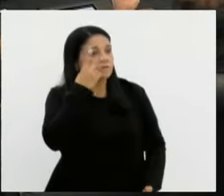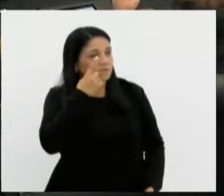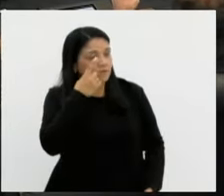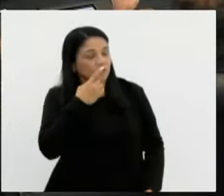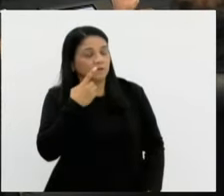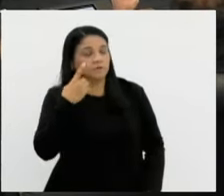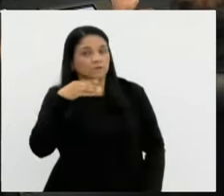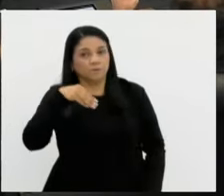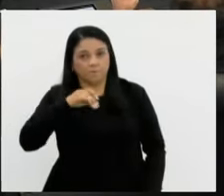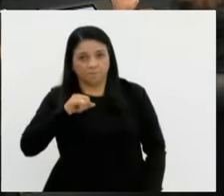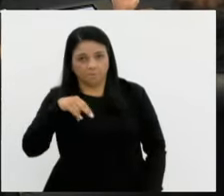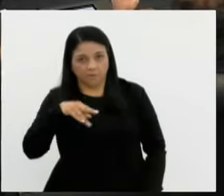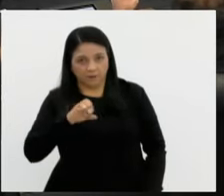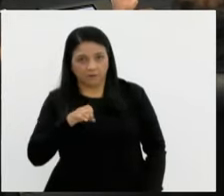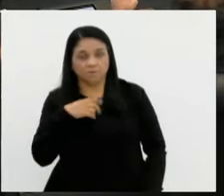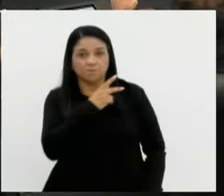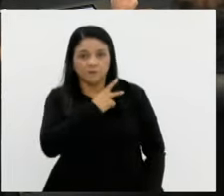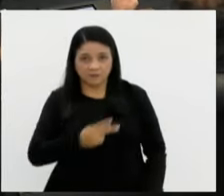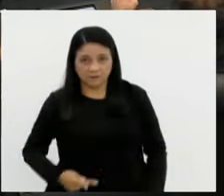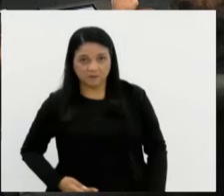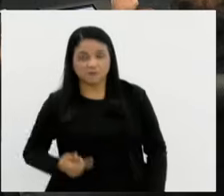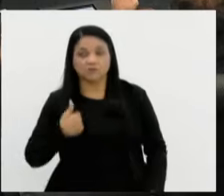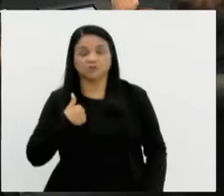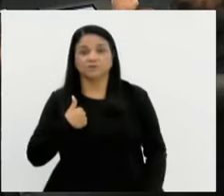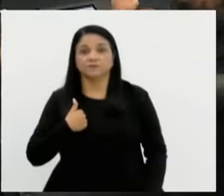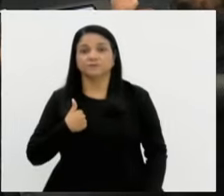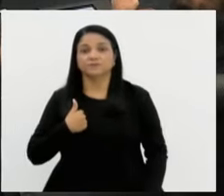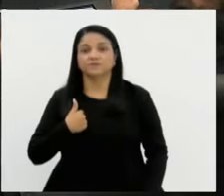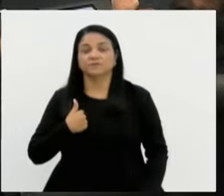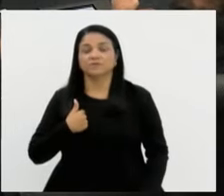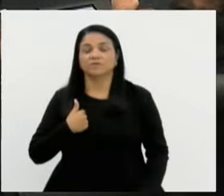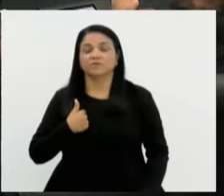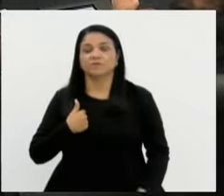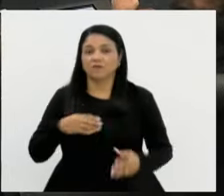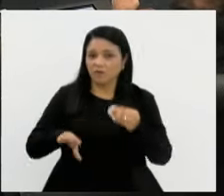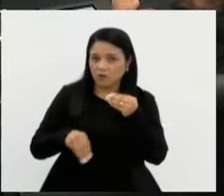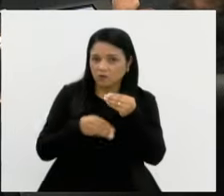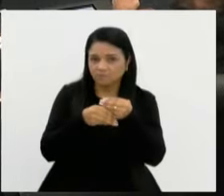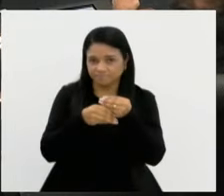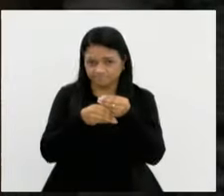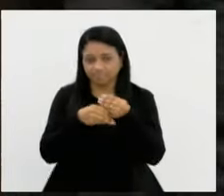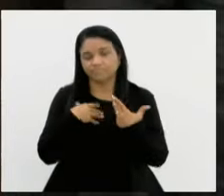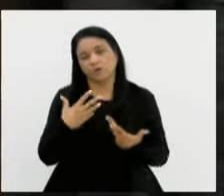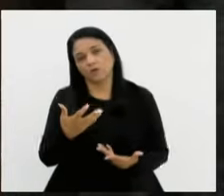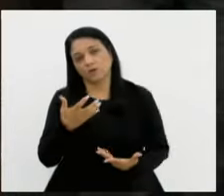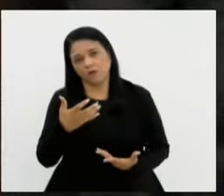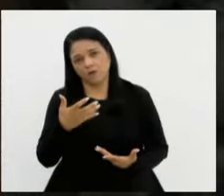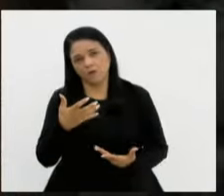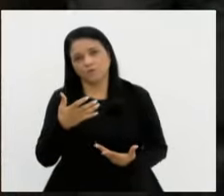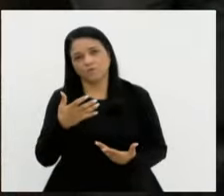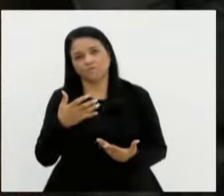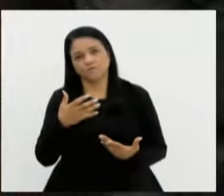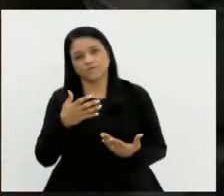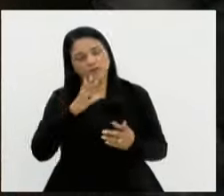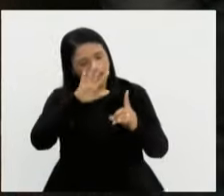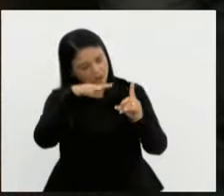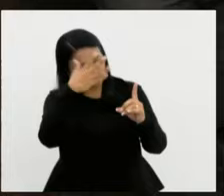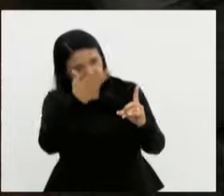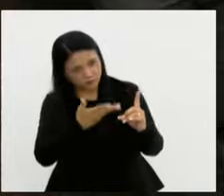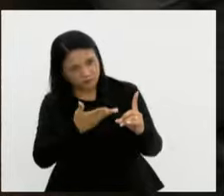complemento, por favor. Brevíssimo. Presidente, primeiro eu quero, mais uma vez, elogiar a vossa